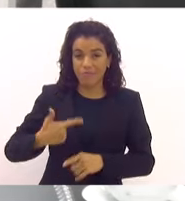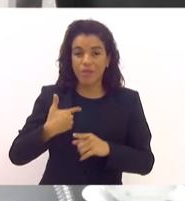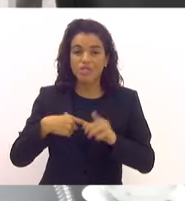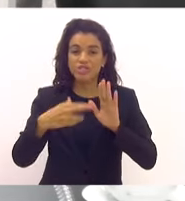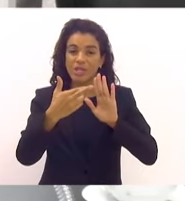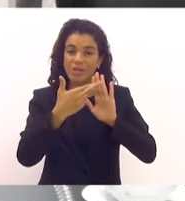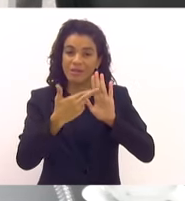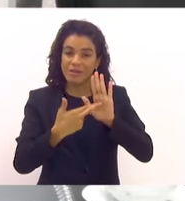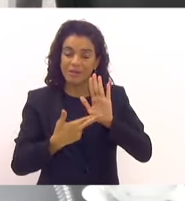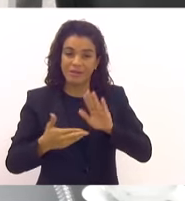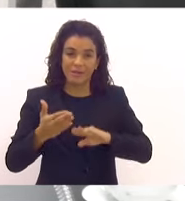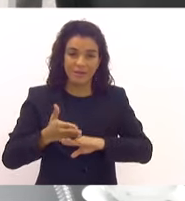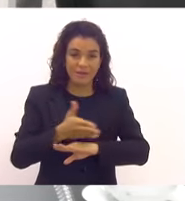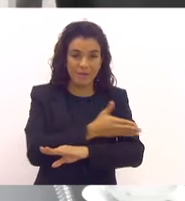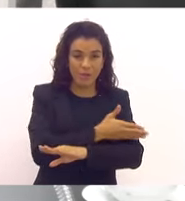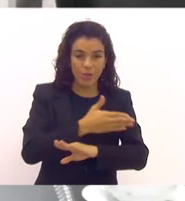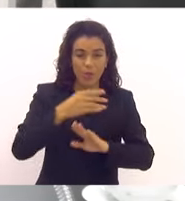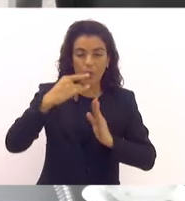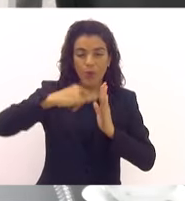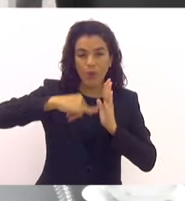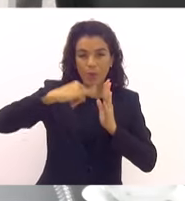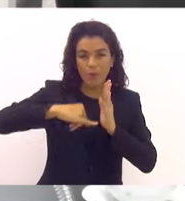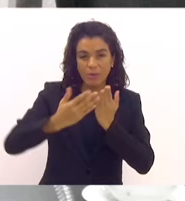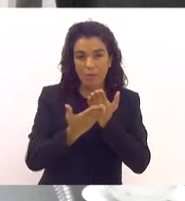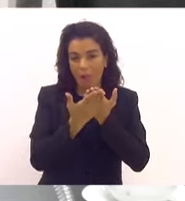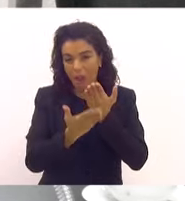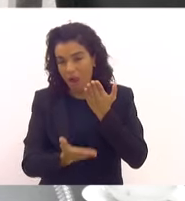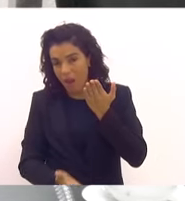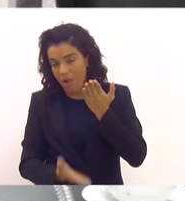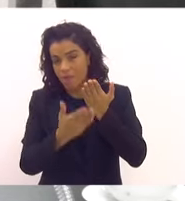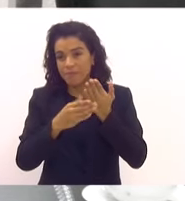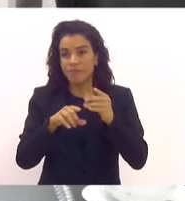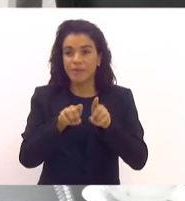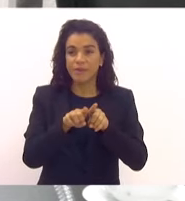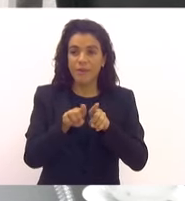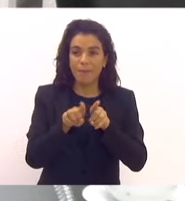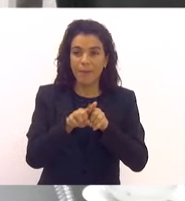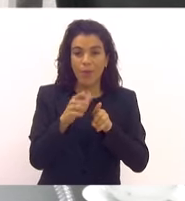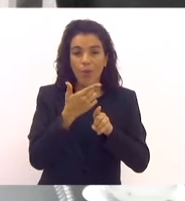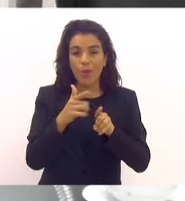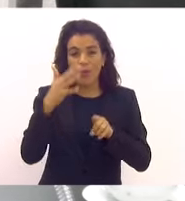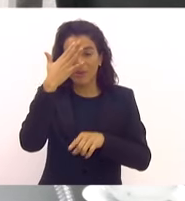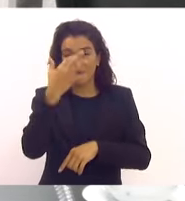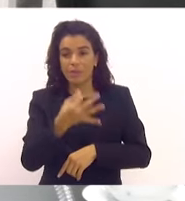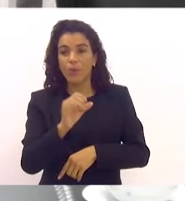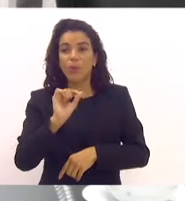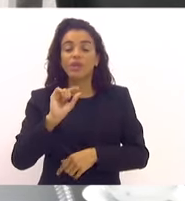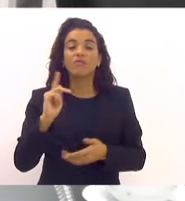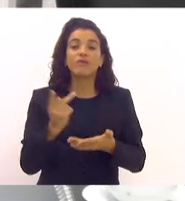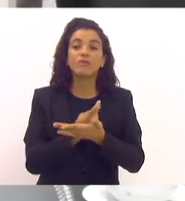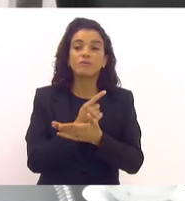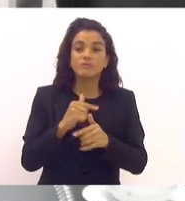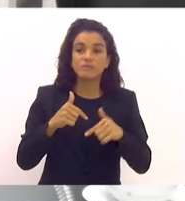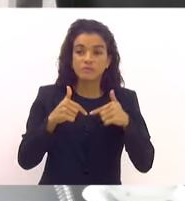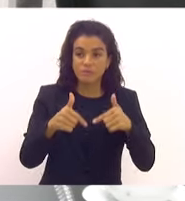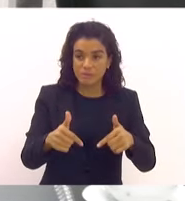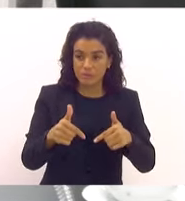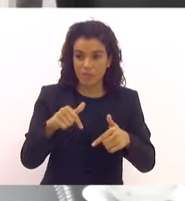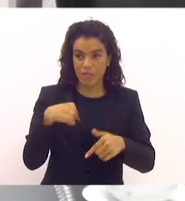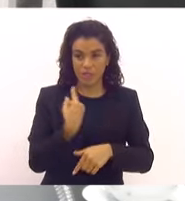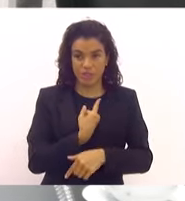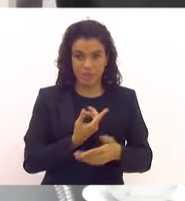normativa anterior com um rol de documentos, depois um outro entendimento, e o que estava acontecendo na prática, que a gente